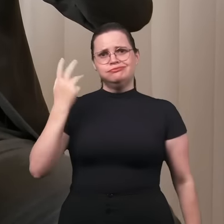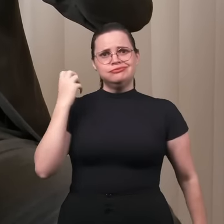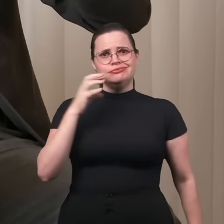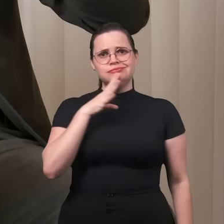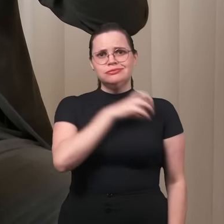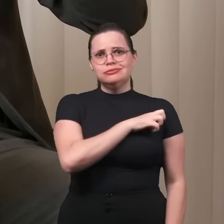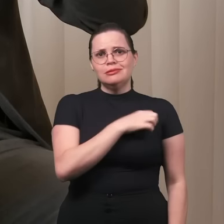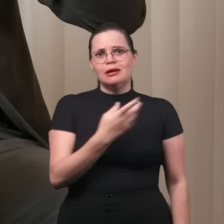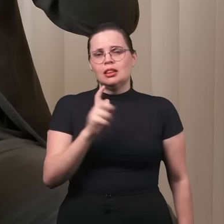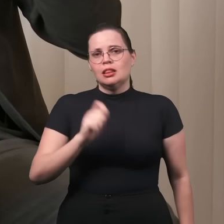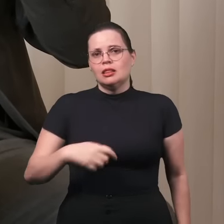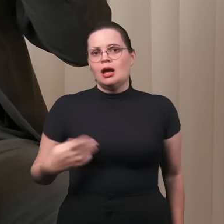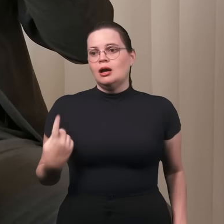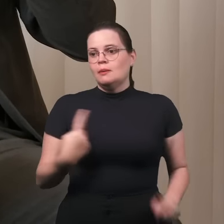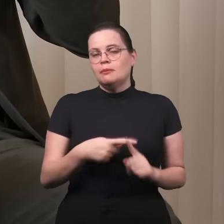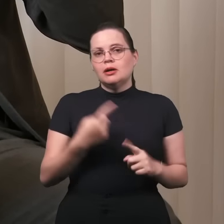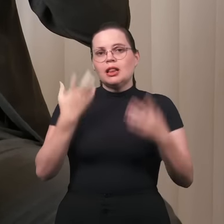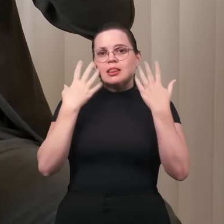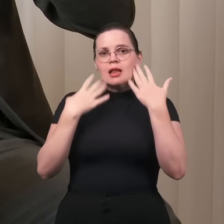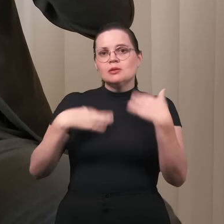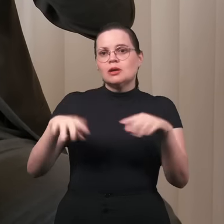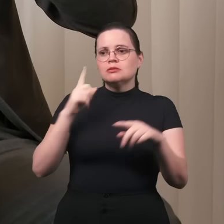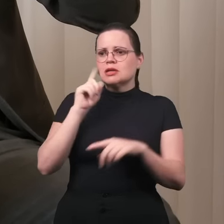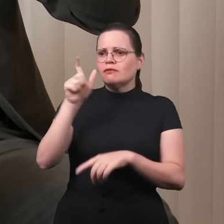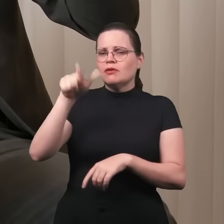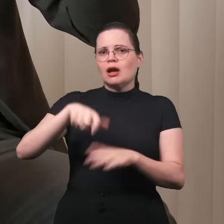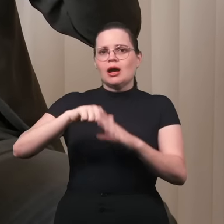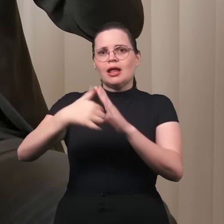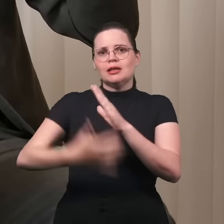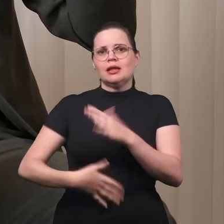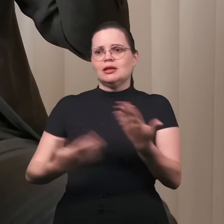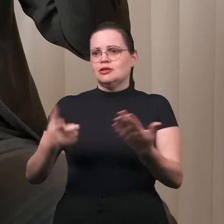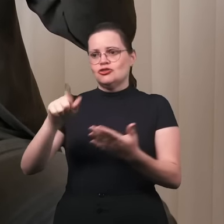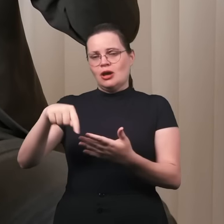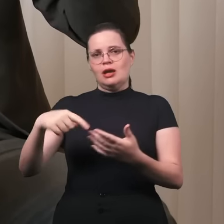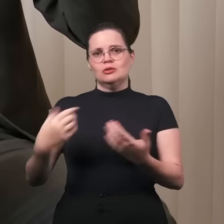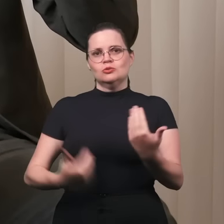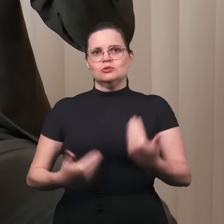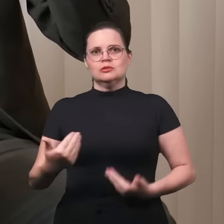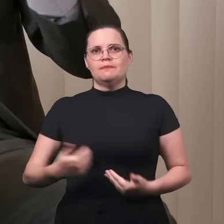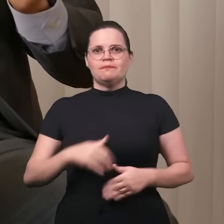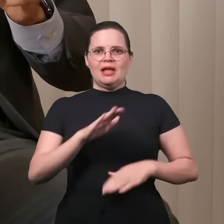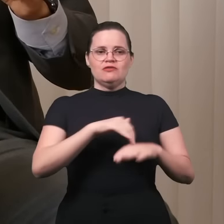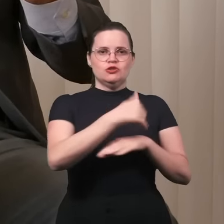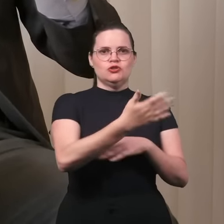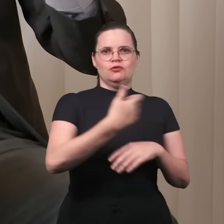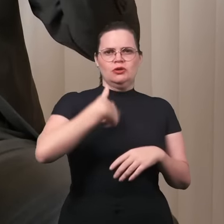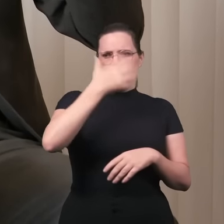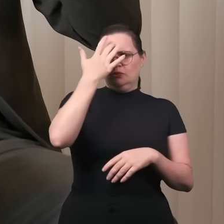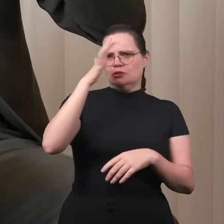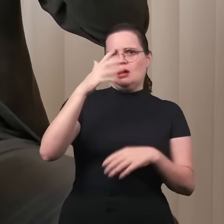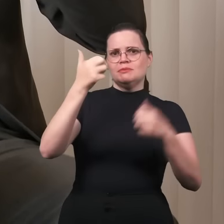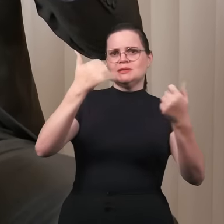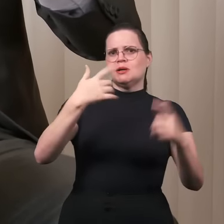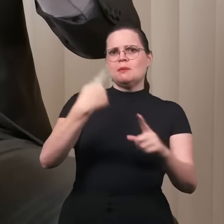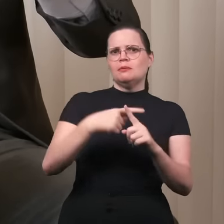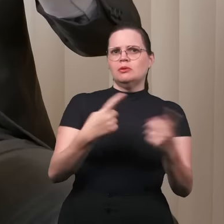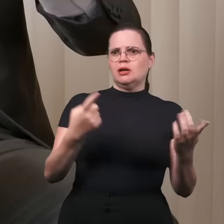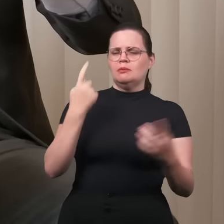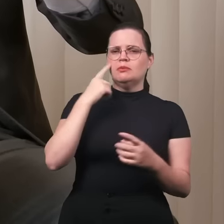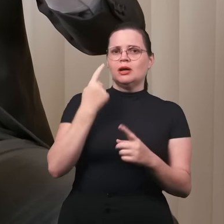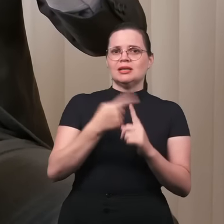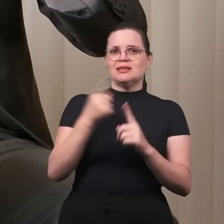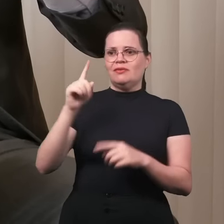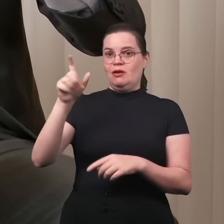evidente. Aquele que está de fora, ele pode até não saber explicar o que ele está vendo, mas olha, ele é um servo, porque entrou aqui